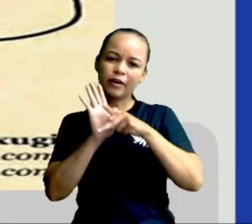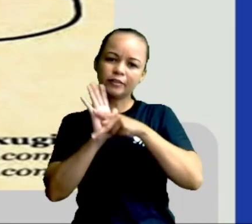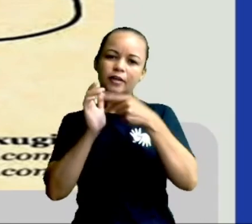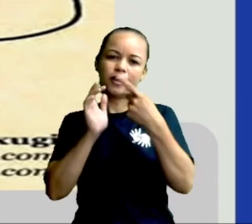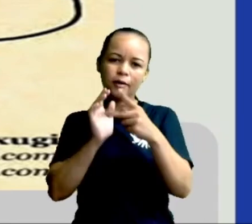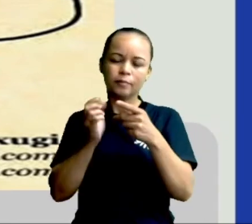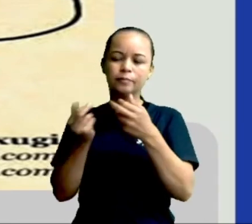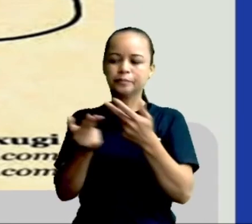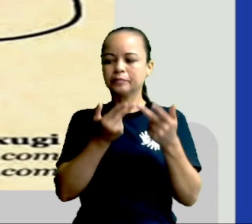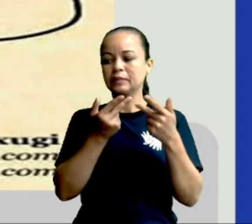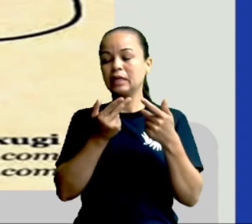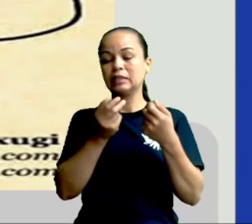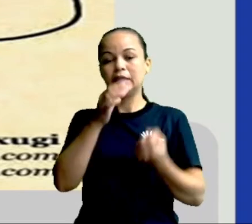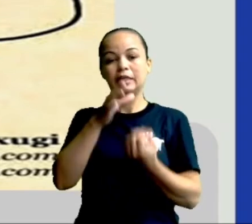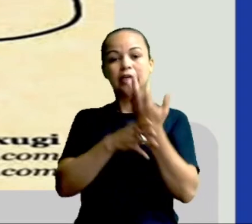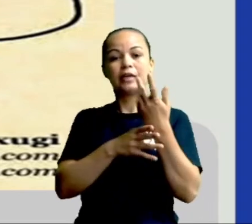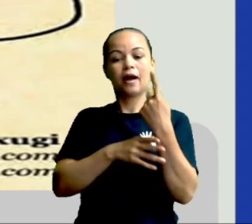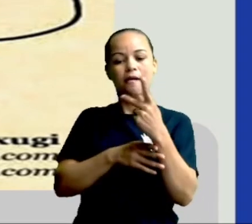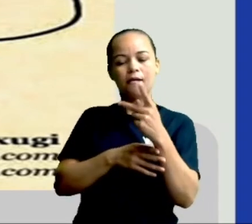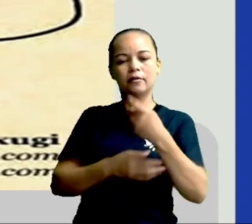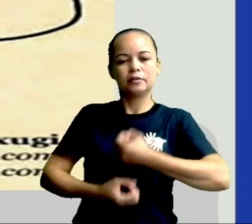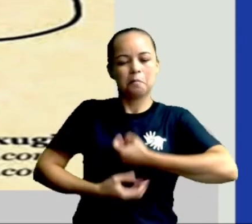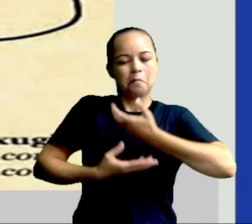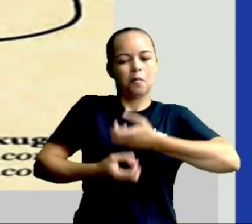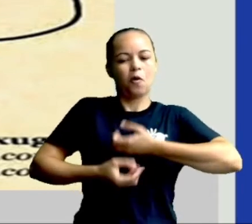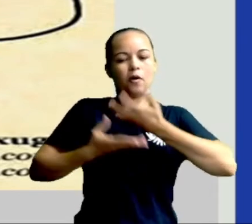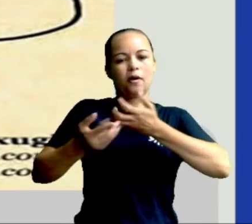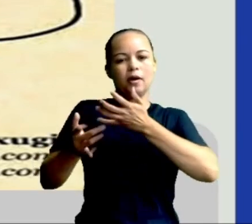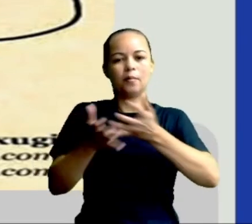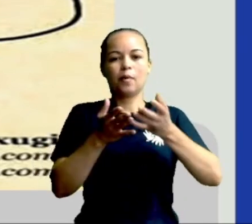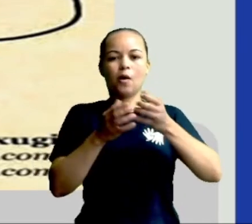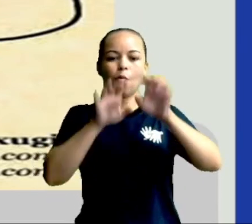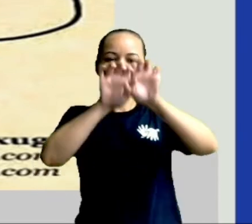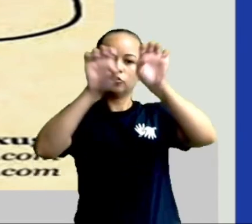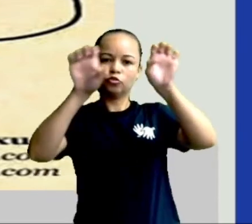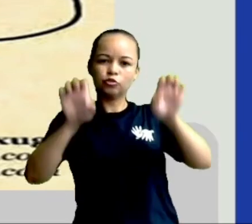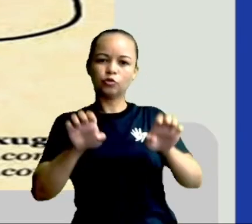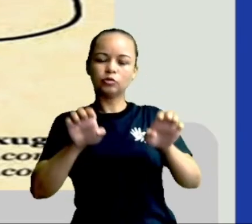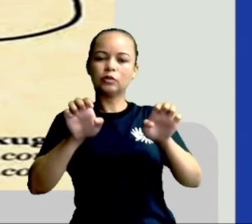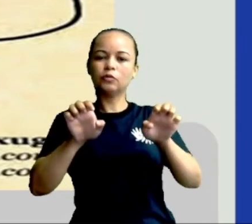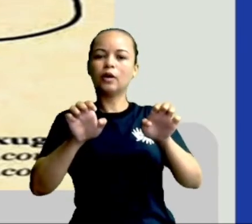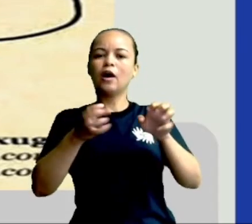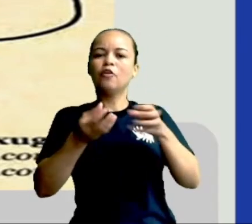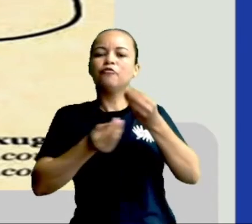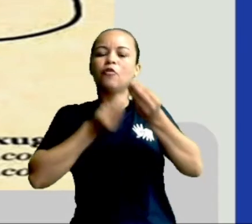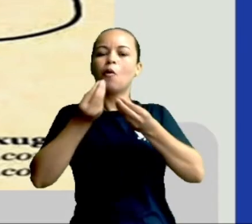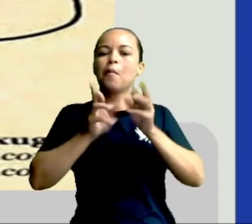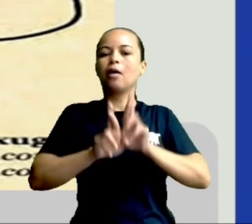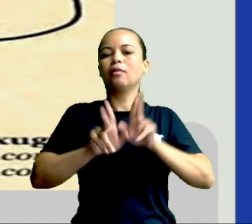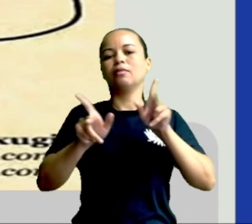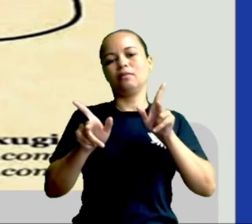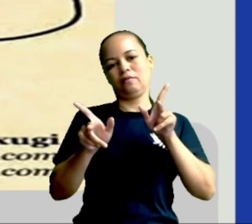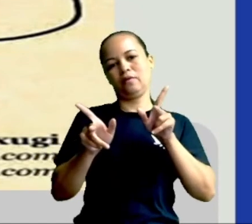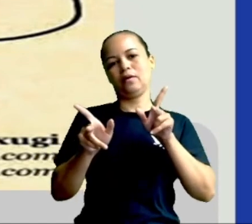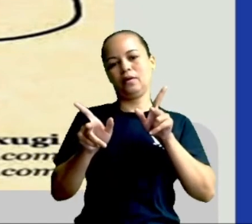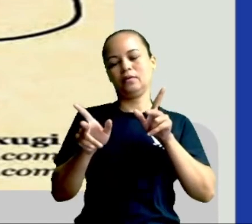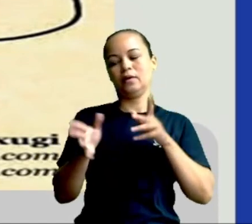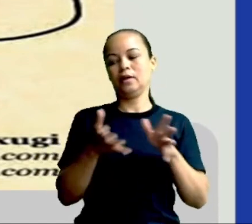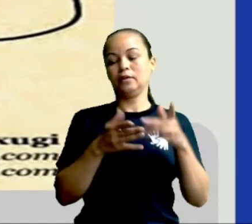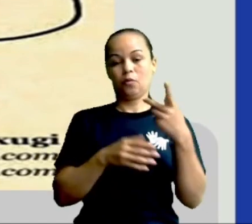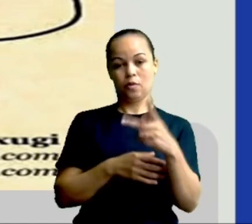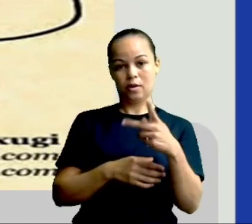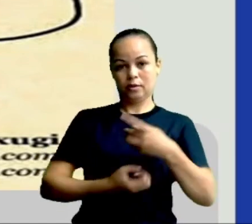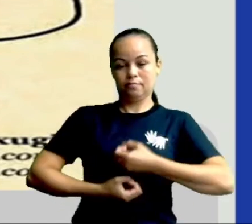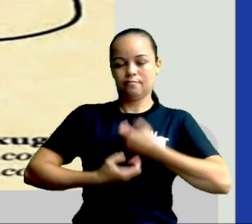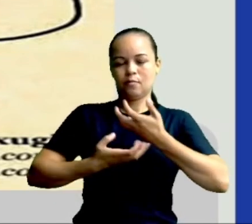De construir esse poema em uma estrutura, em uma forma, em um formato diferente. Então, esse